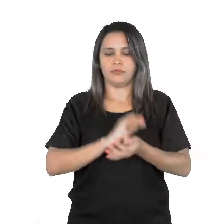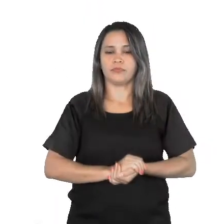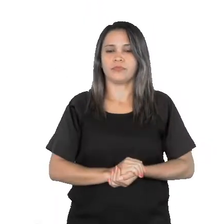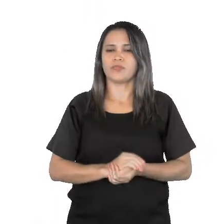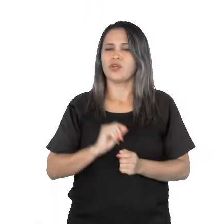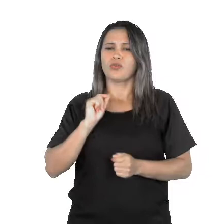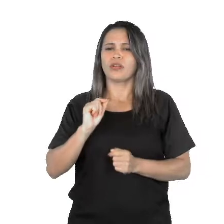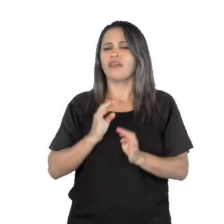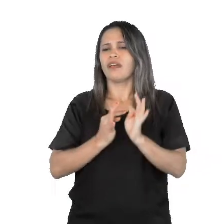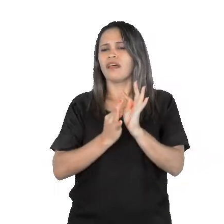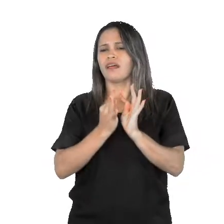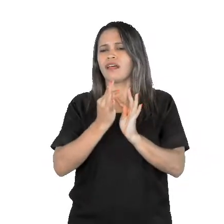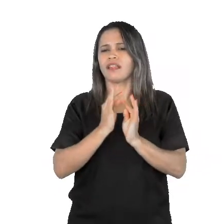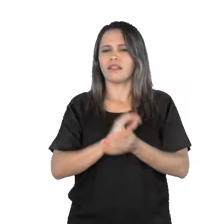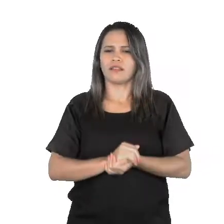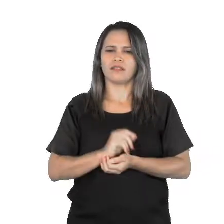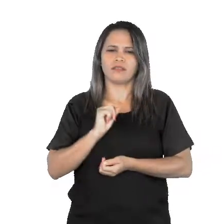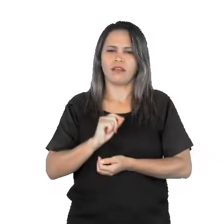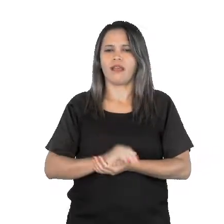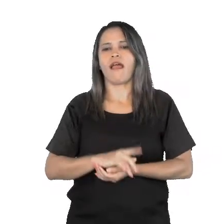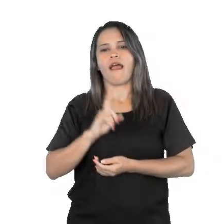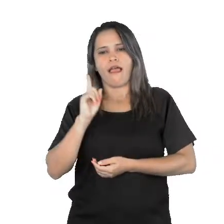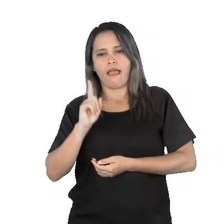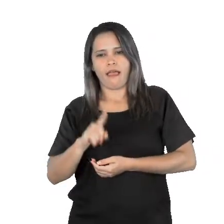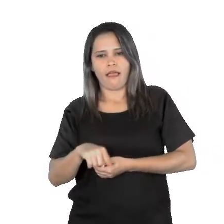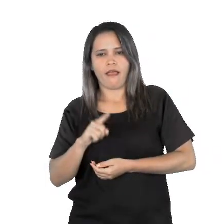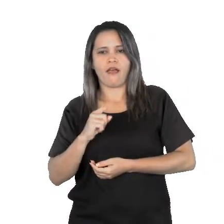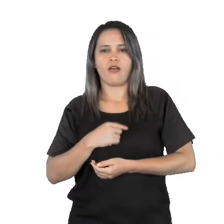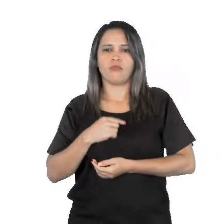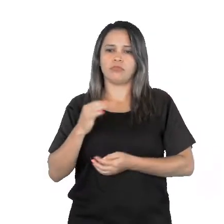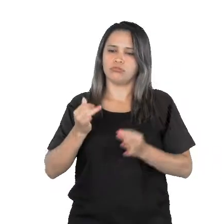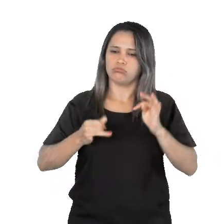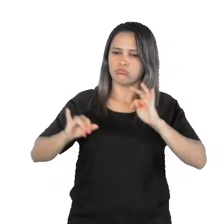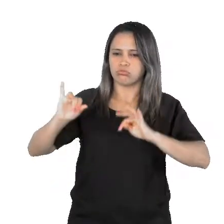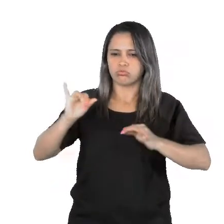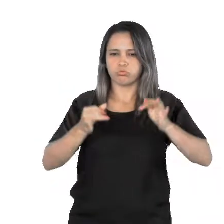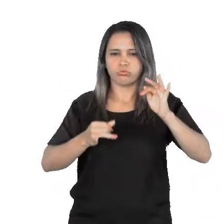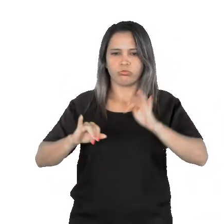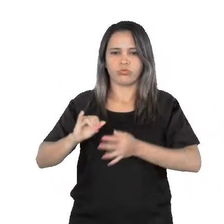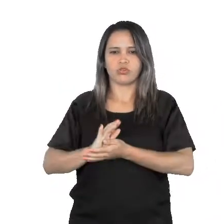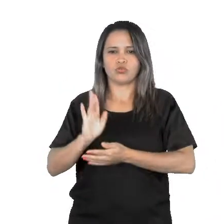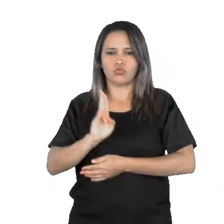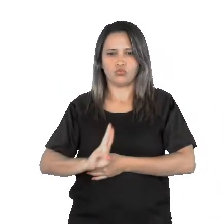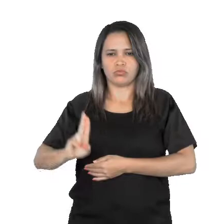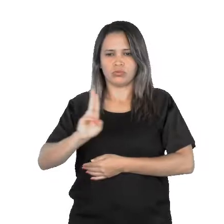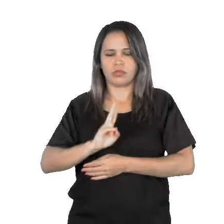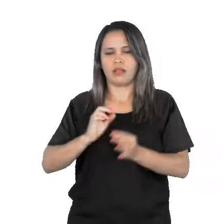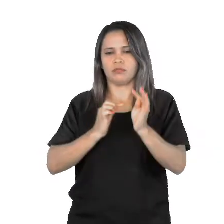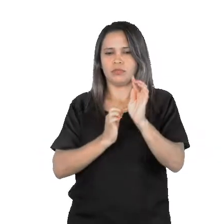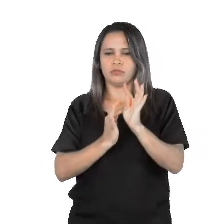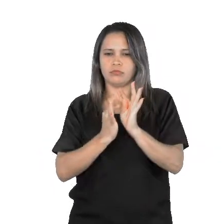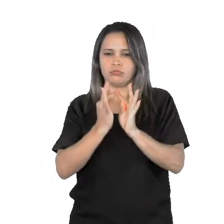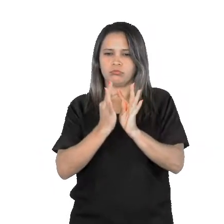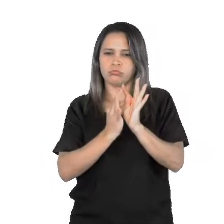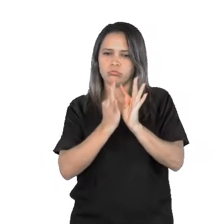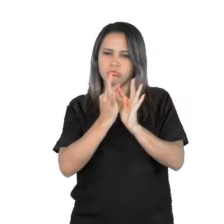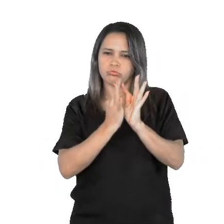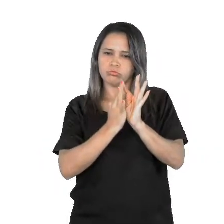A temperatura é uma grandeza física utilizada para medir o grau